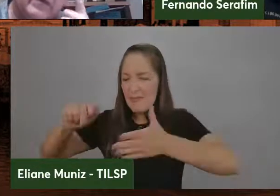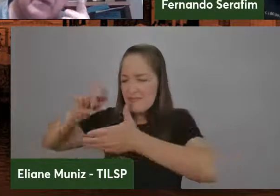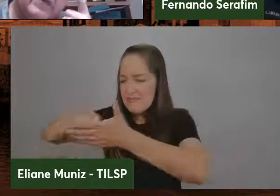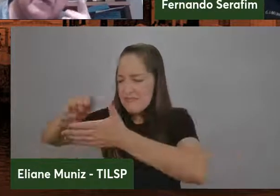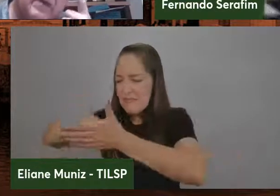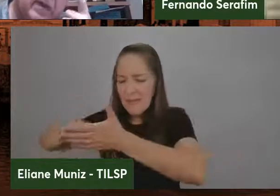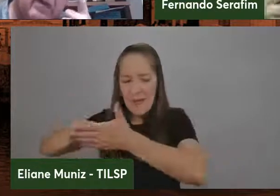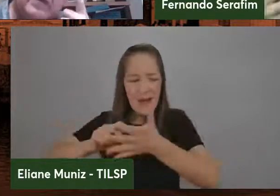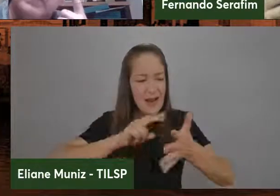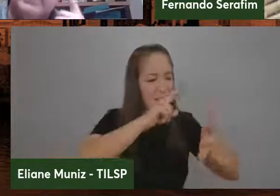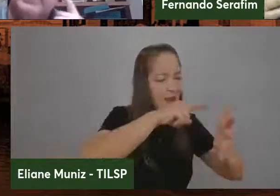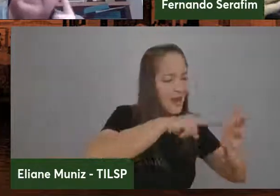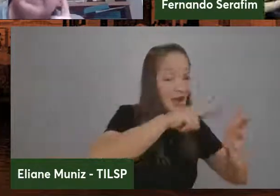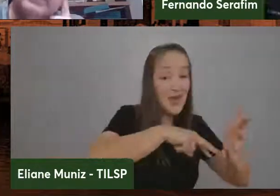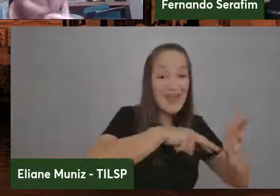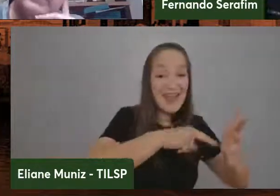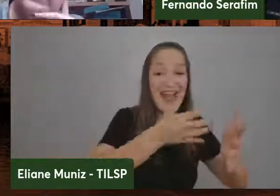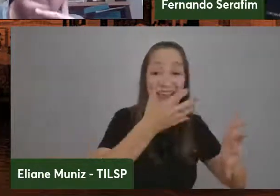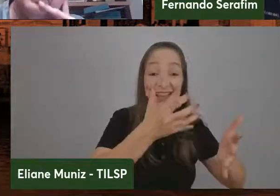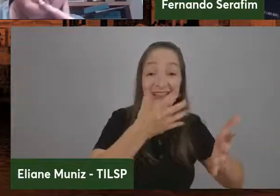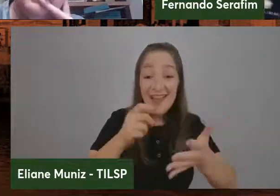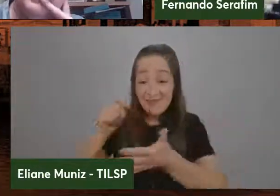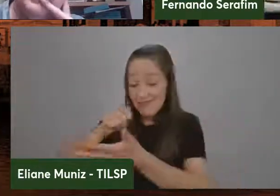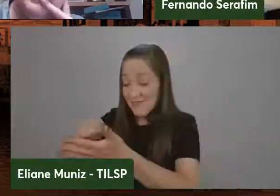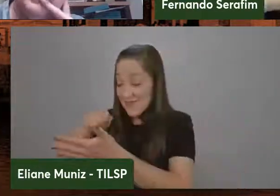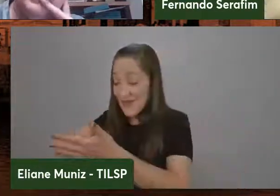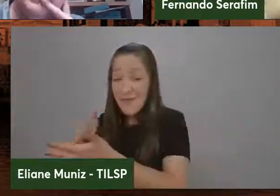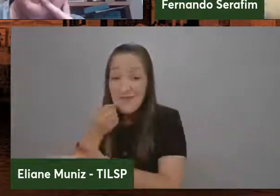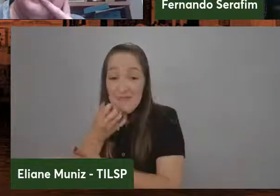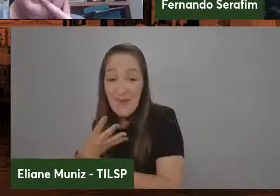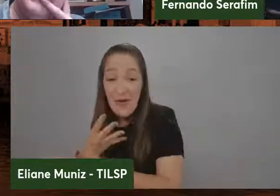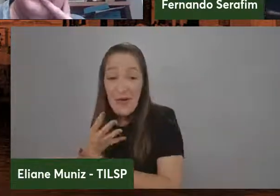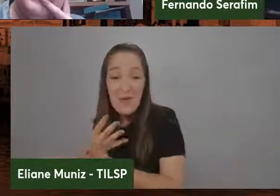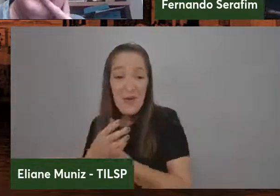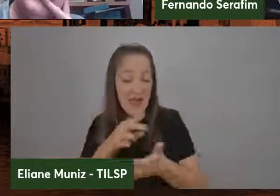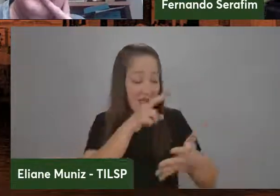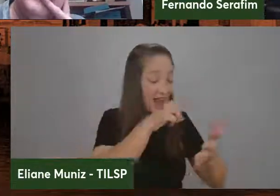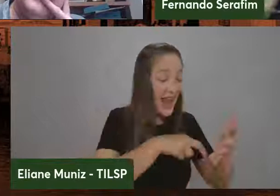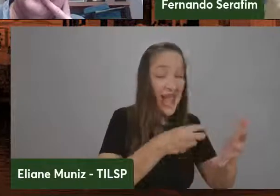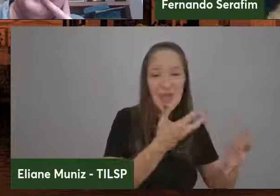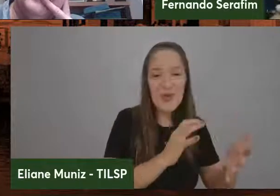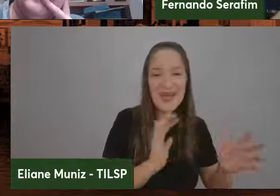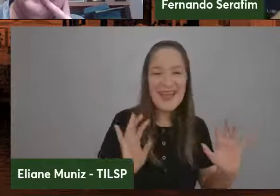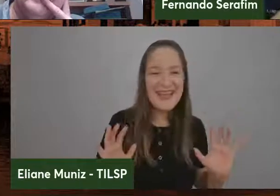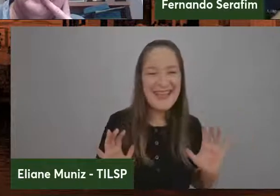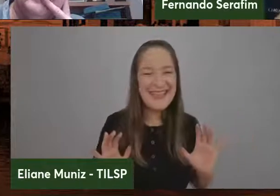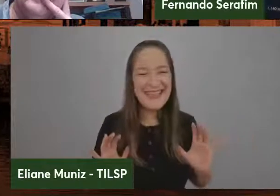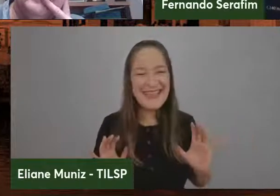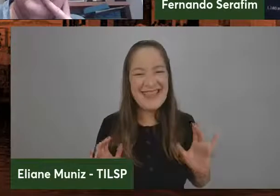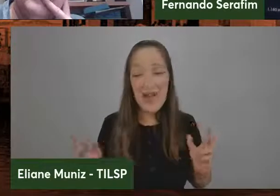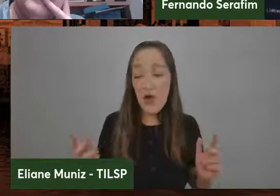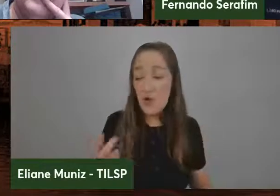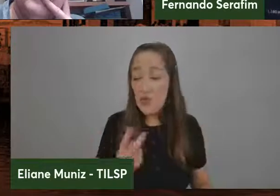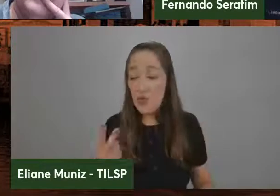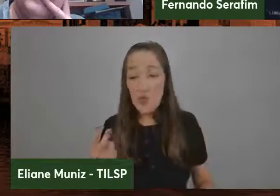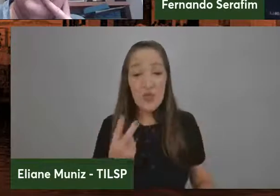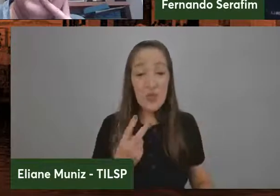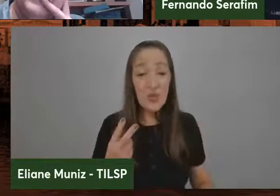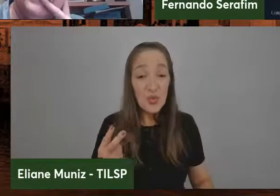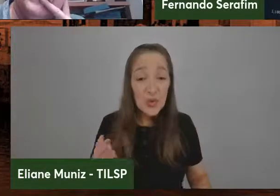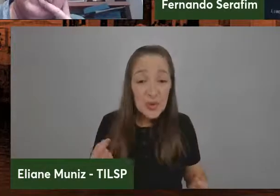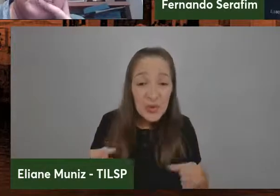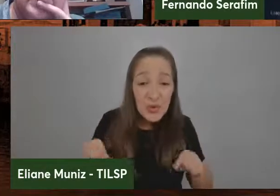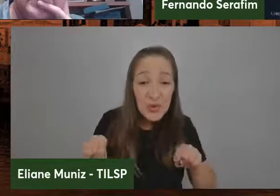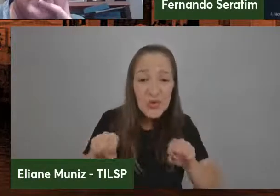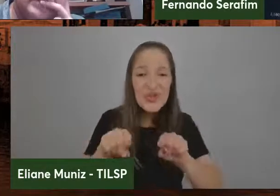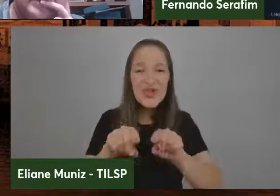escrever bem sem ler, né? Ou eu leio, mas não penso na escrita. Enfim, duas coisas que caminham tão juntas, né?